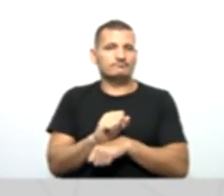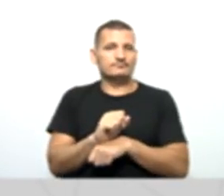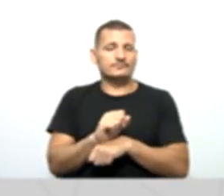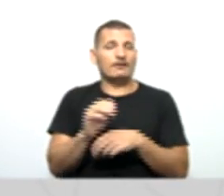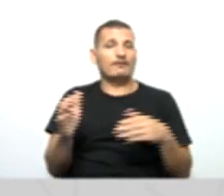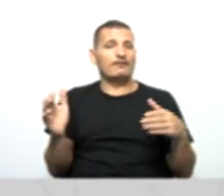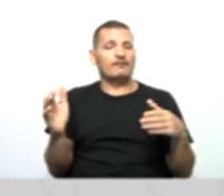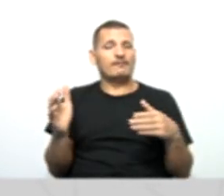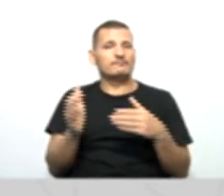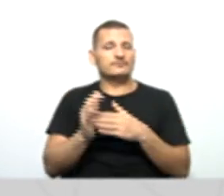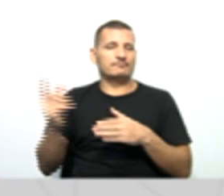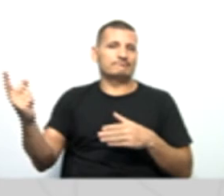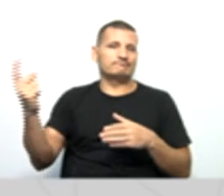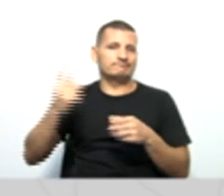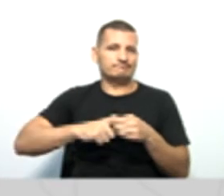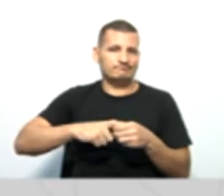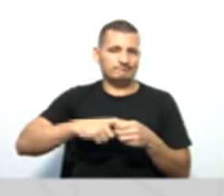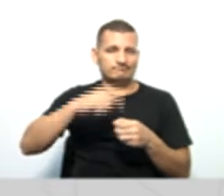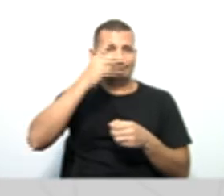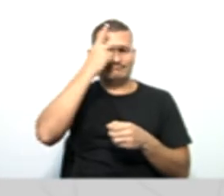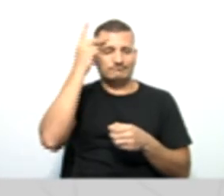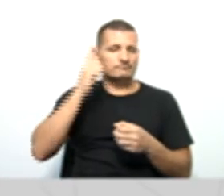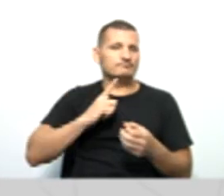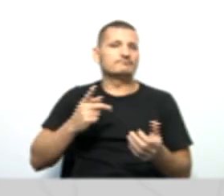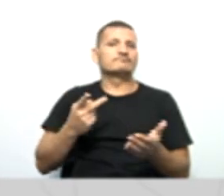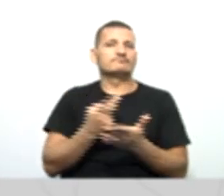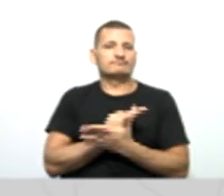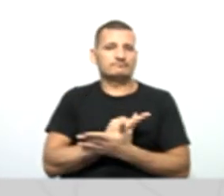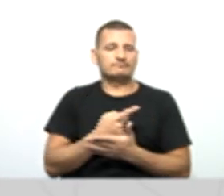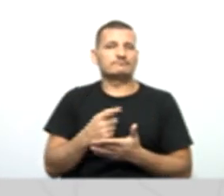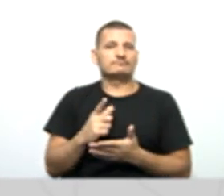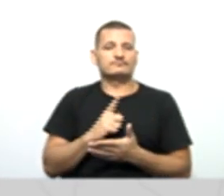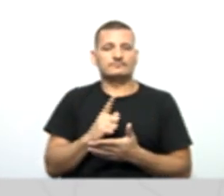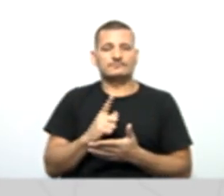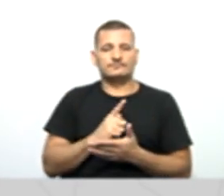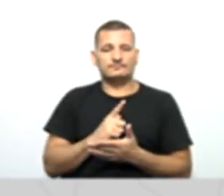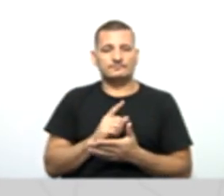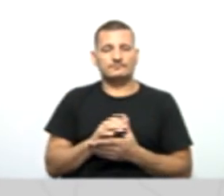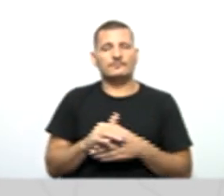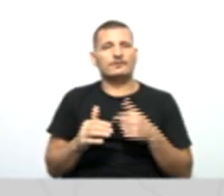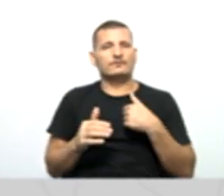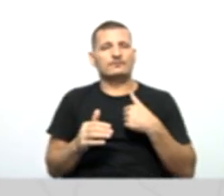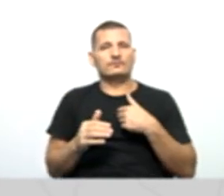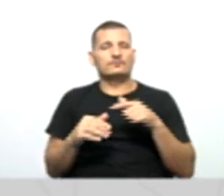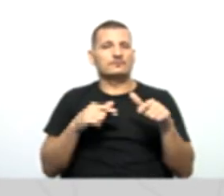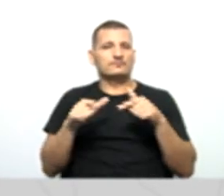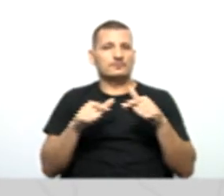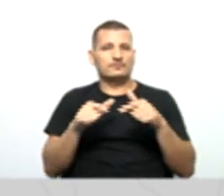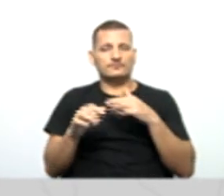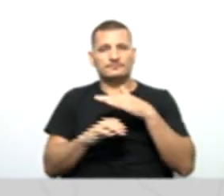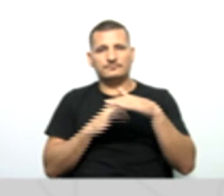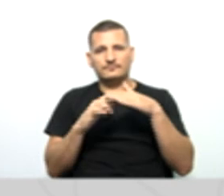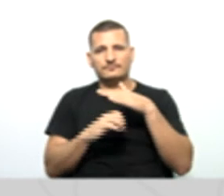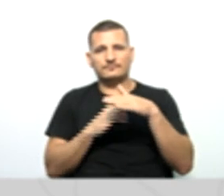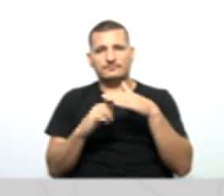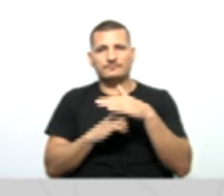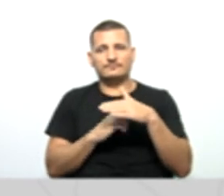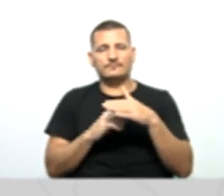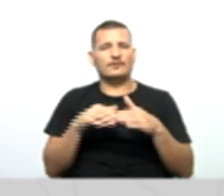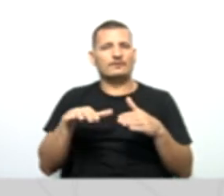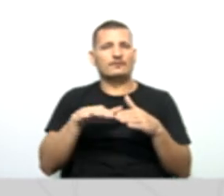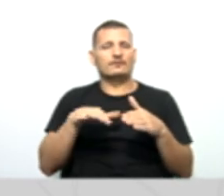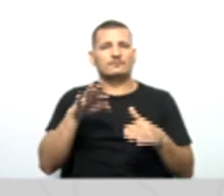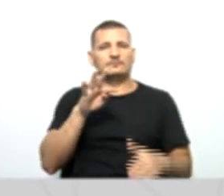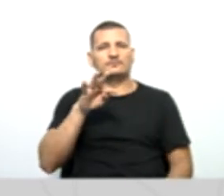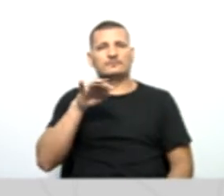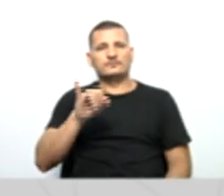pessoa retornar. Tá? E acontece muito. Eu trabalhava numa empresa que a gente trabalhava na área de TI, lá,